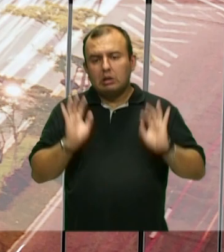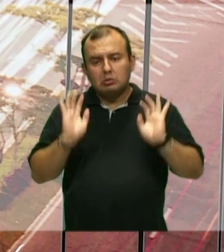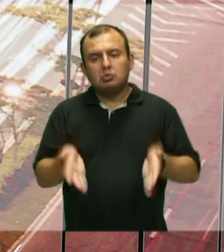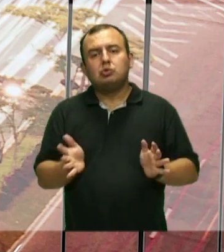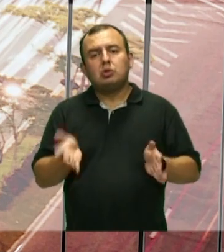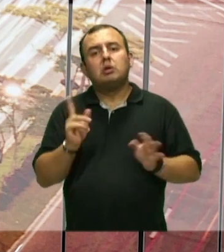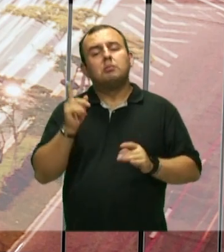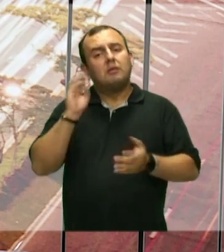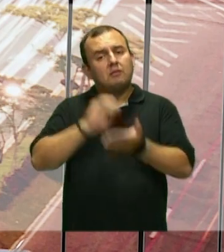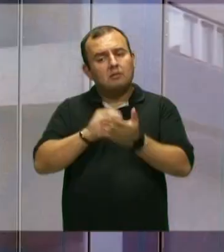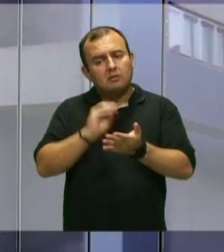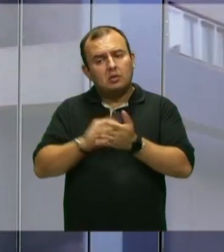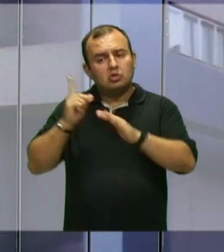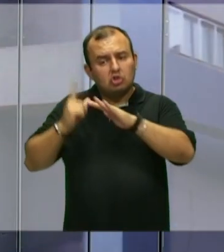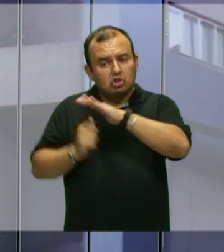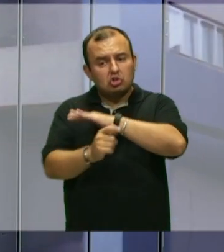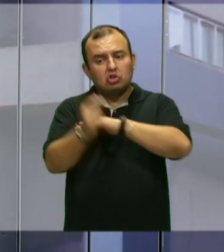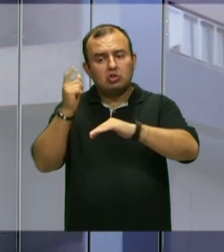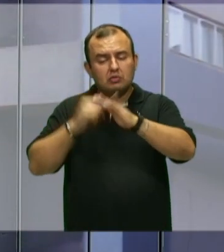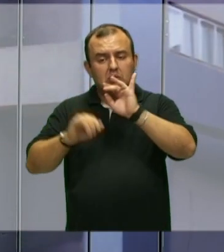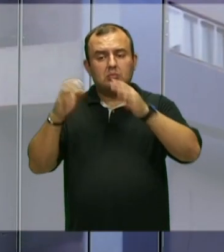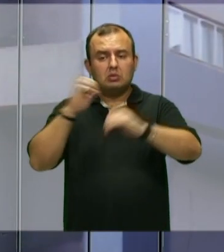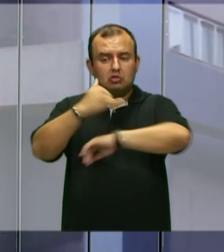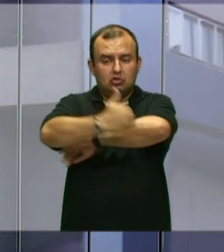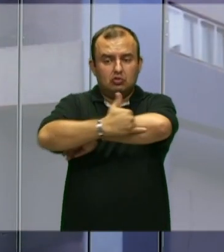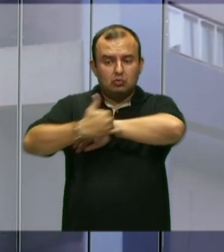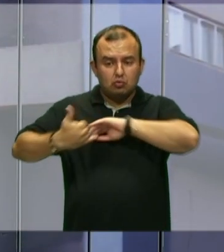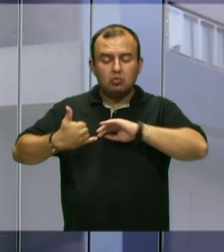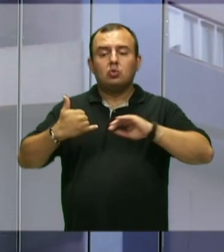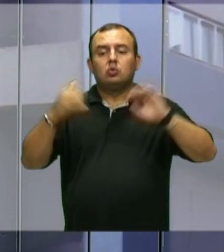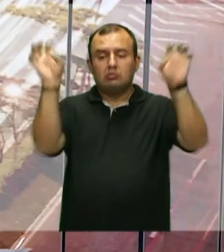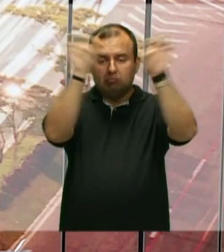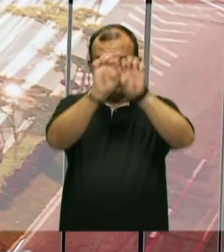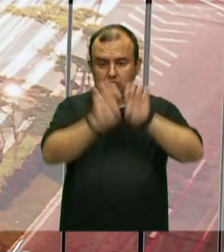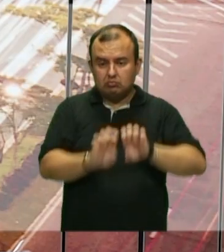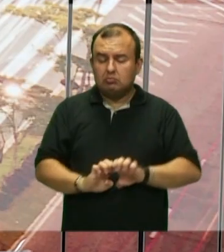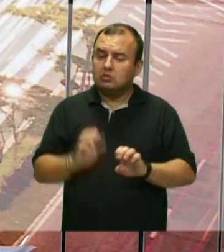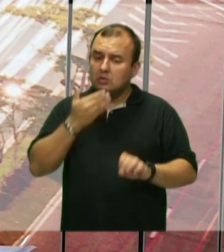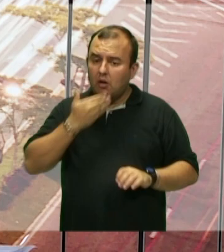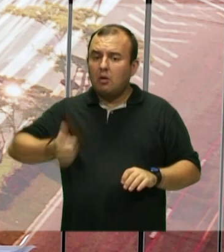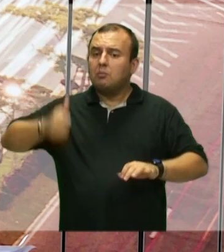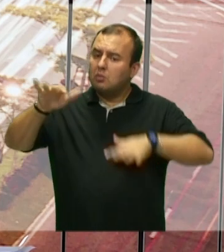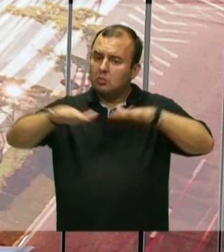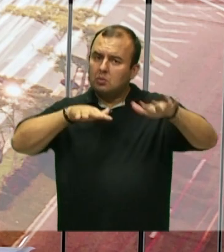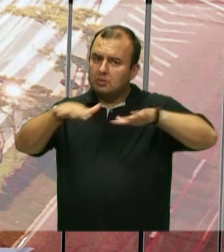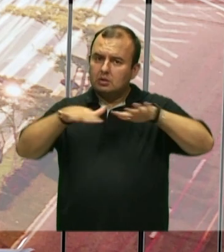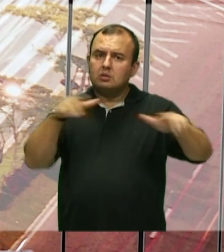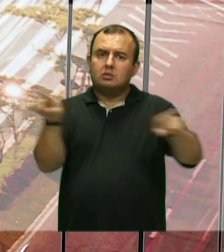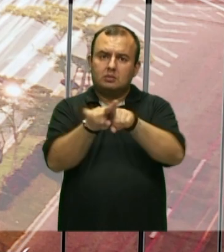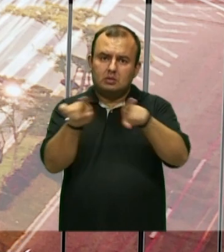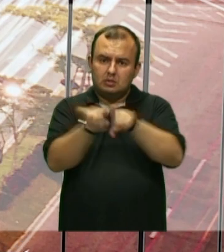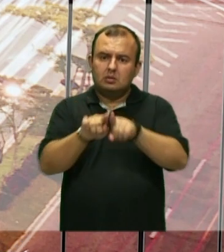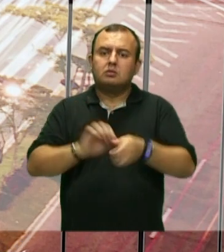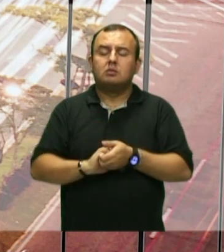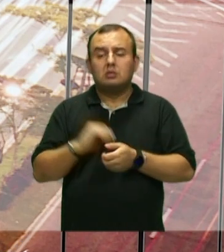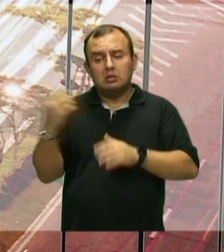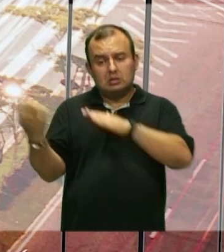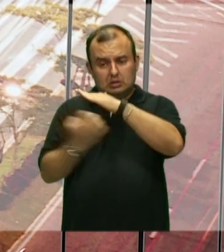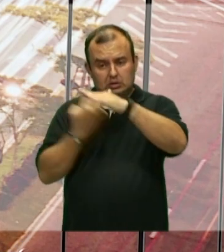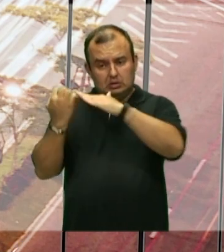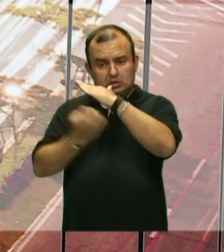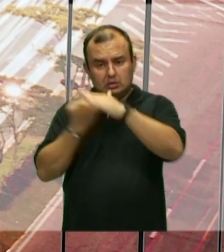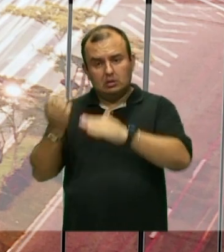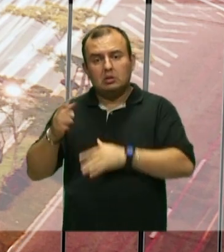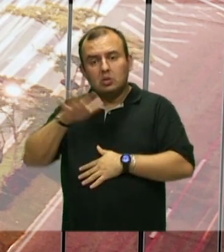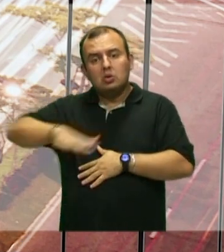ainda muitos investimentos de infraestrutura e também uma mobilização para que as empresas